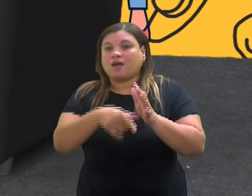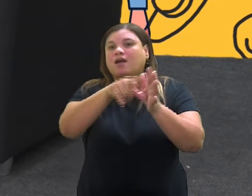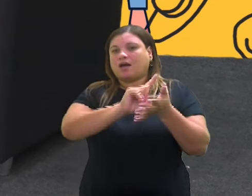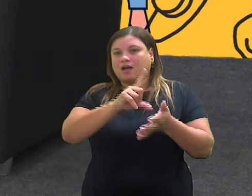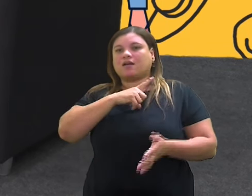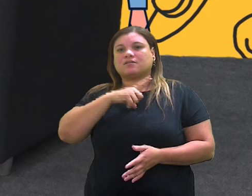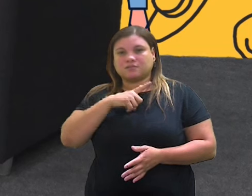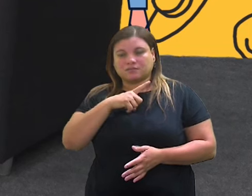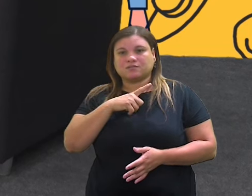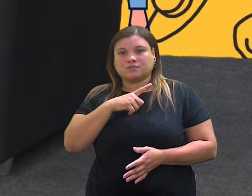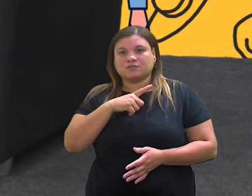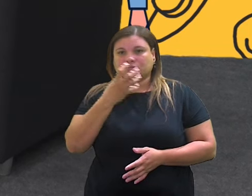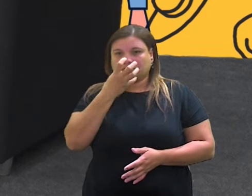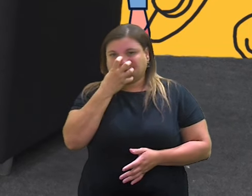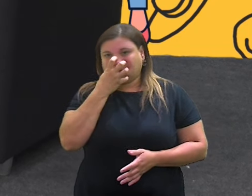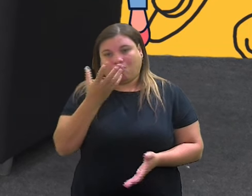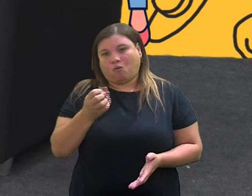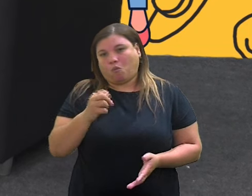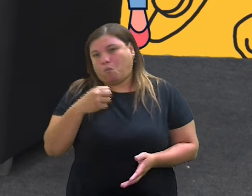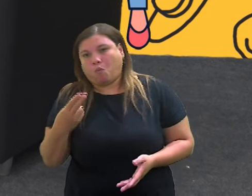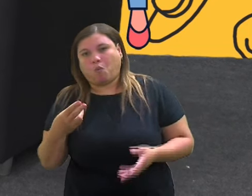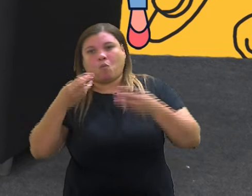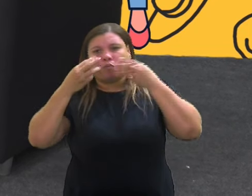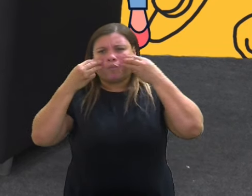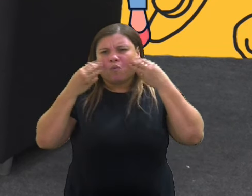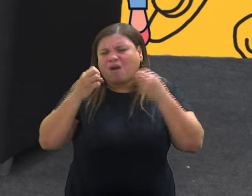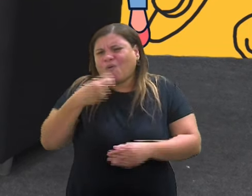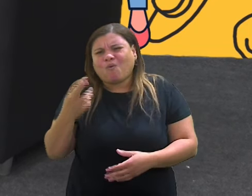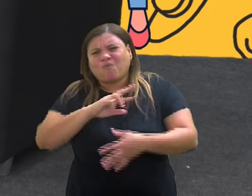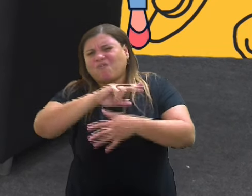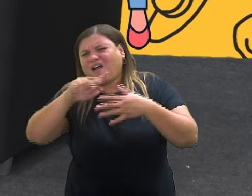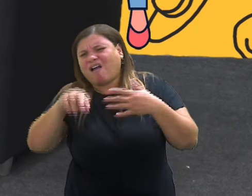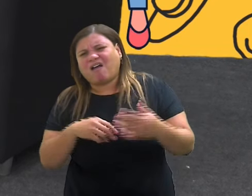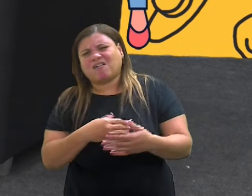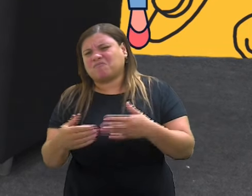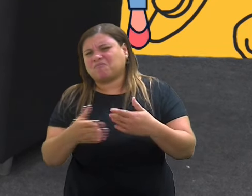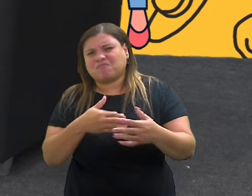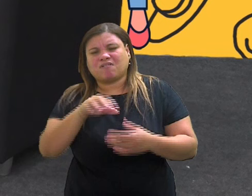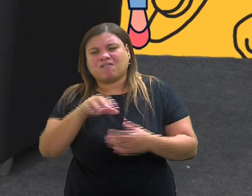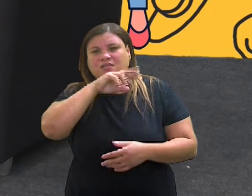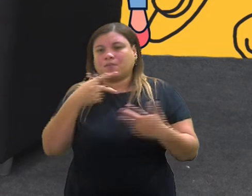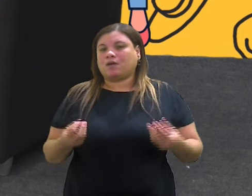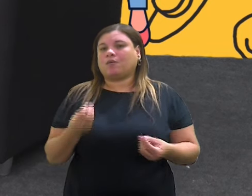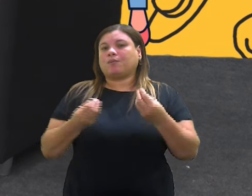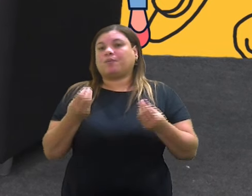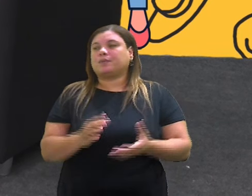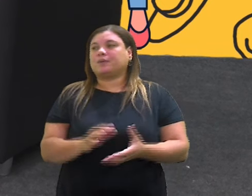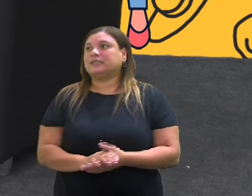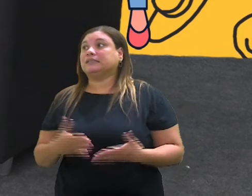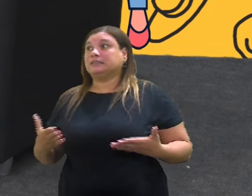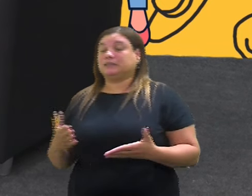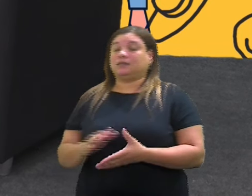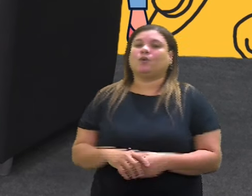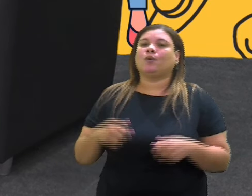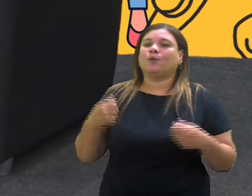só gostar, amar do animal. Ela precisa ter a consciência de que aquele animal tem gasto. Não é achar que o município tem a